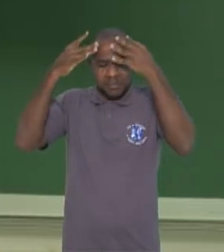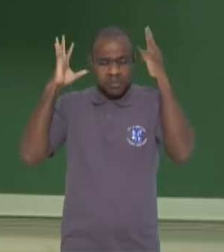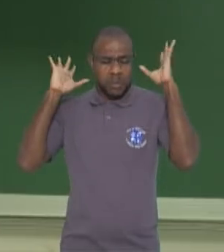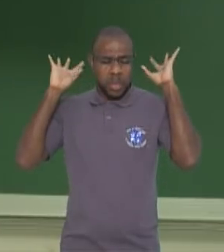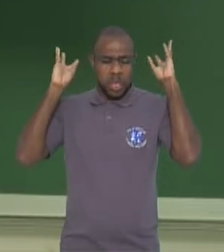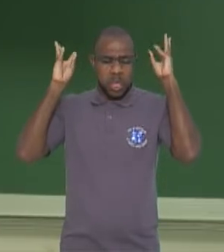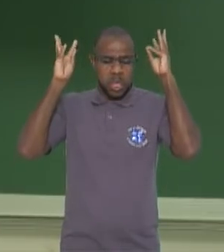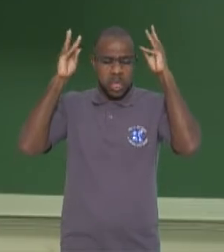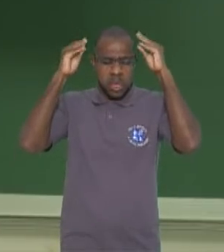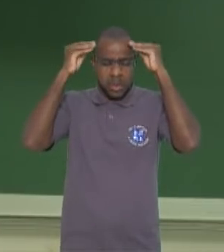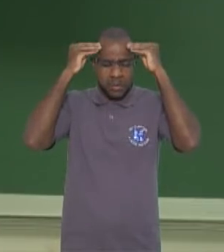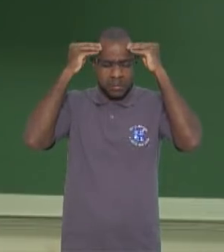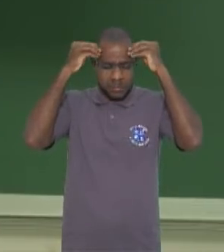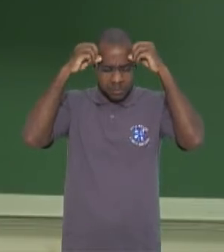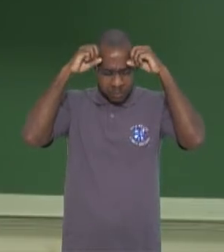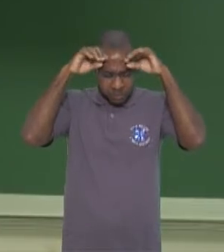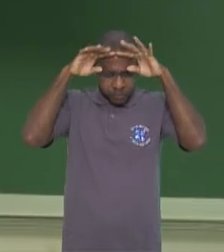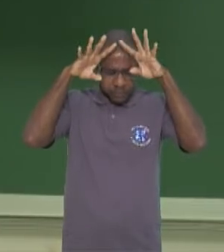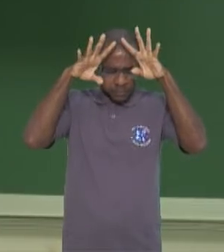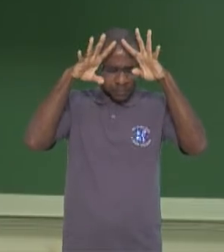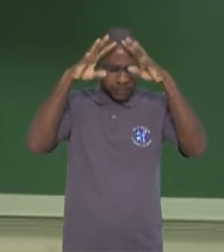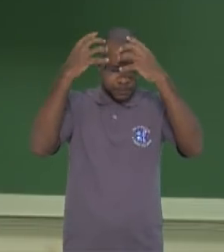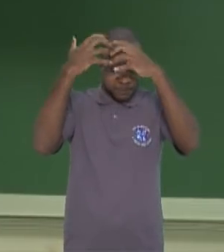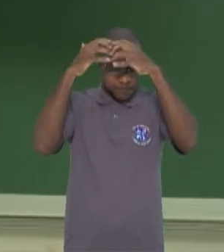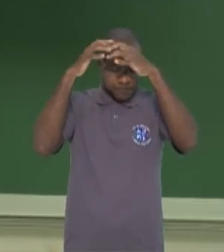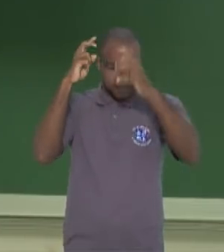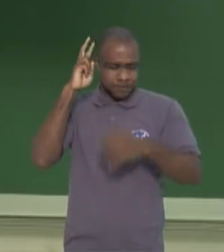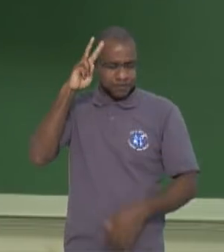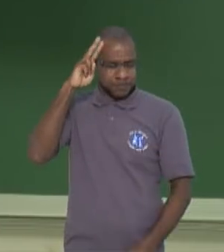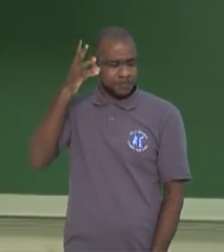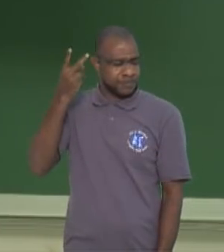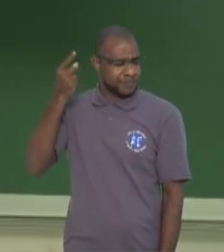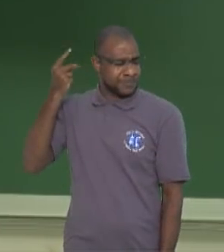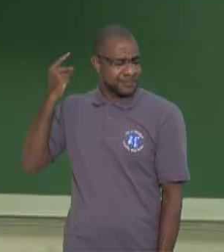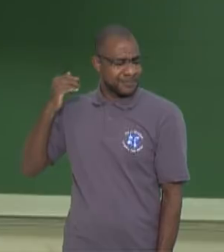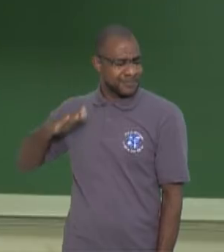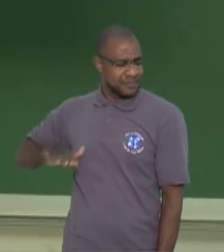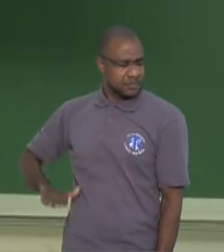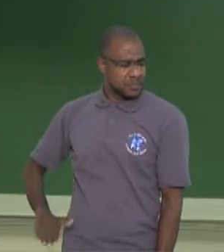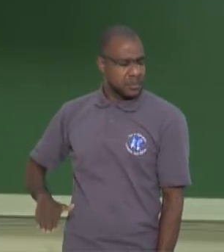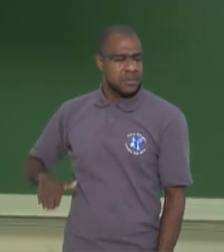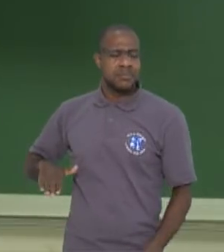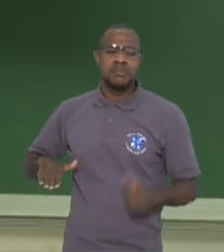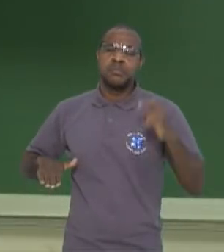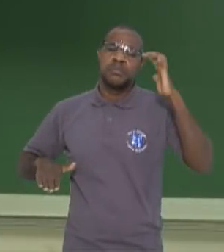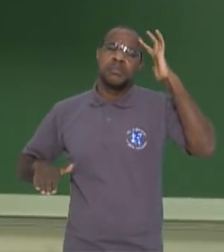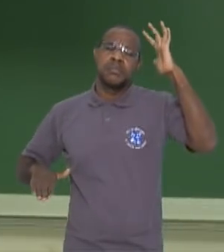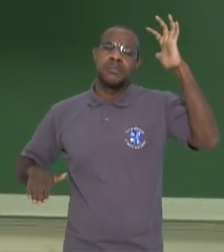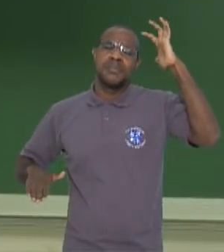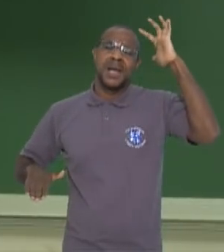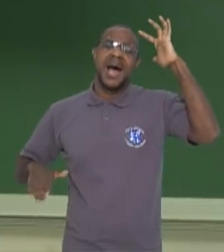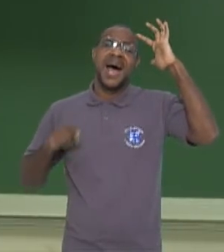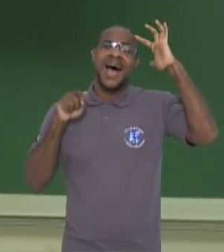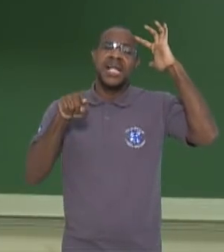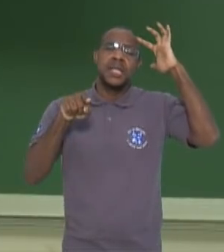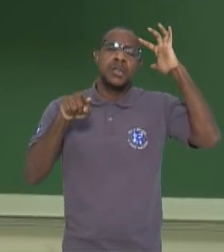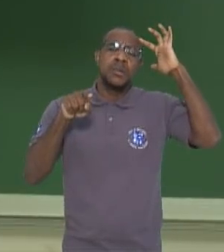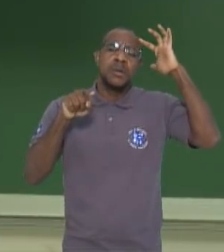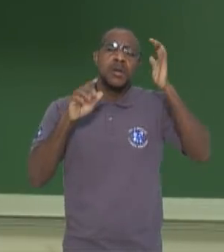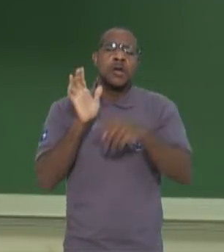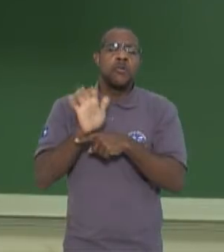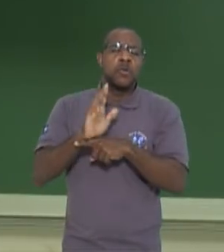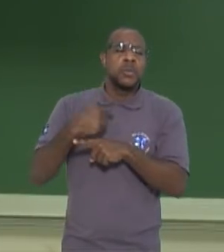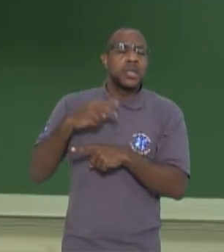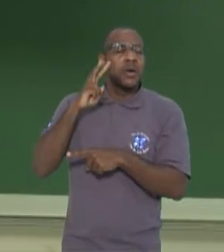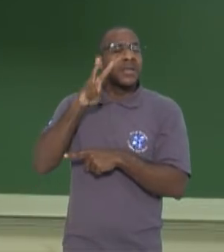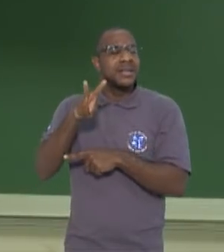desenho, se eu trouxer um desenho aqui para vocês e vocês olharem, vocês vão pensar: isso é daquele filme que eu vi, daquele desenho que eu